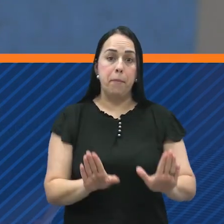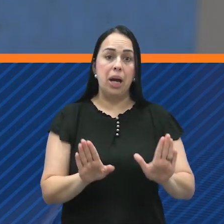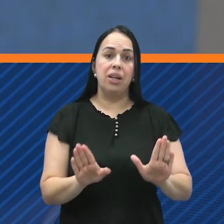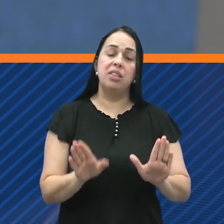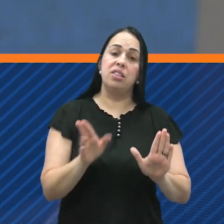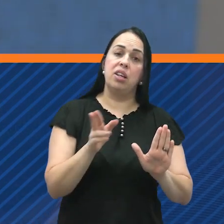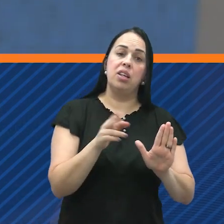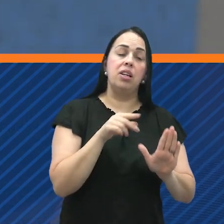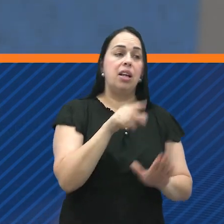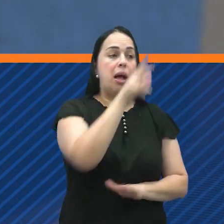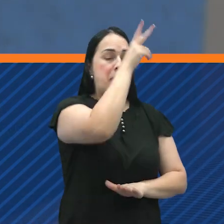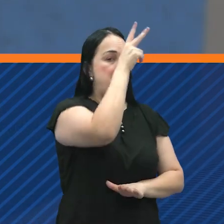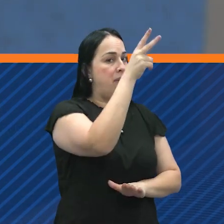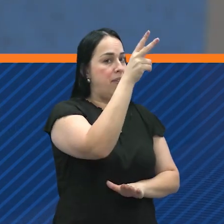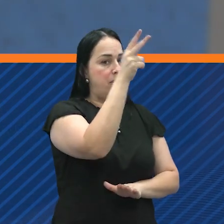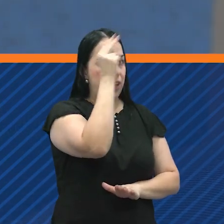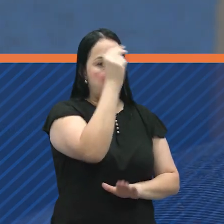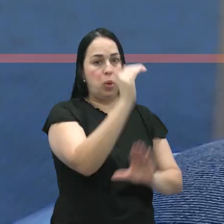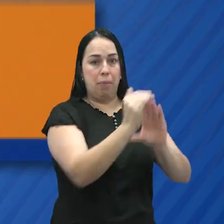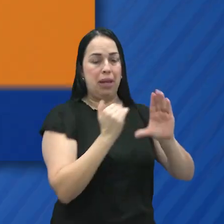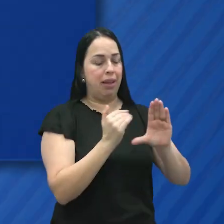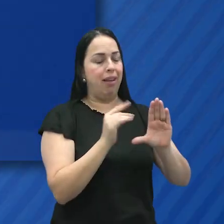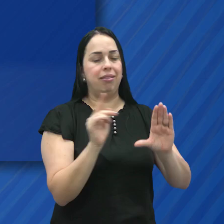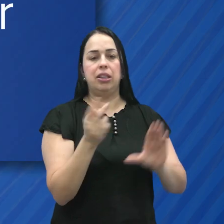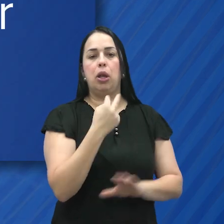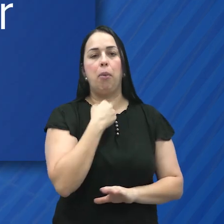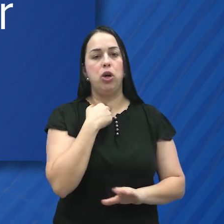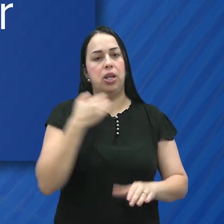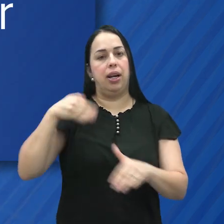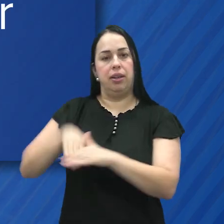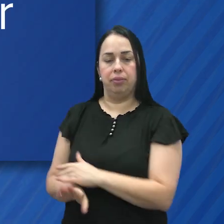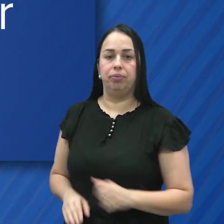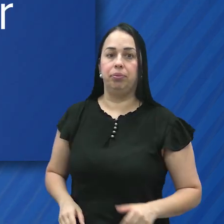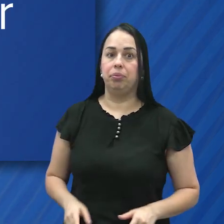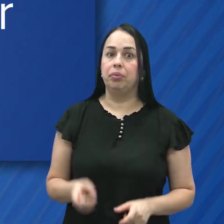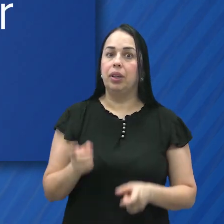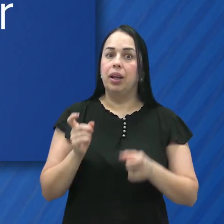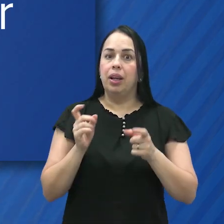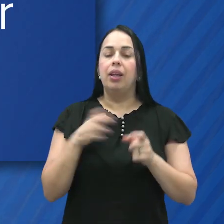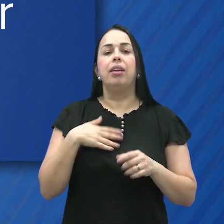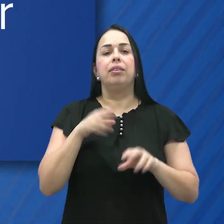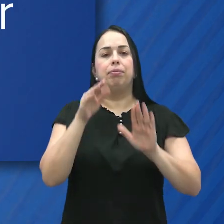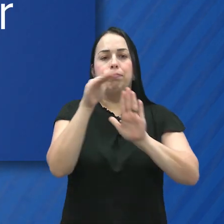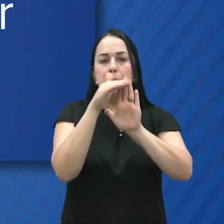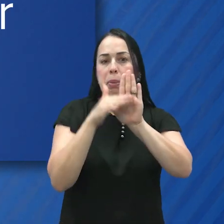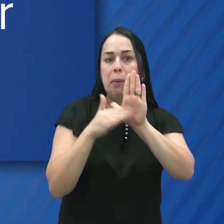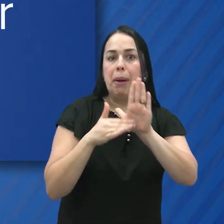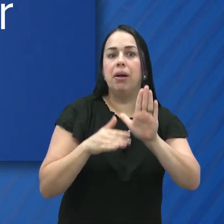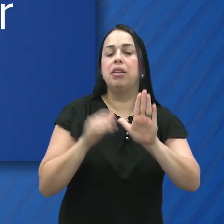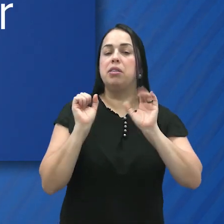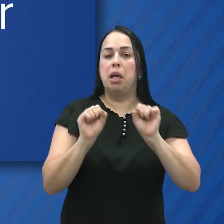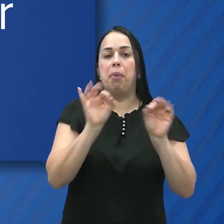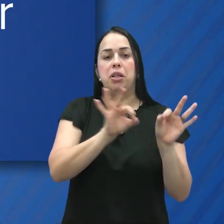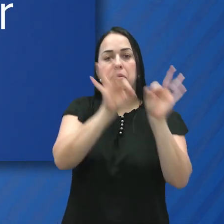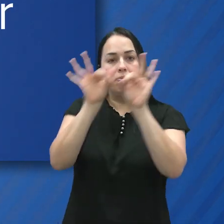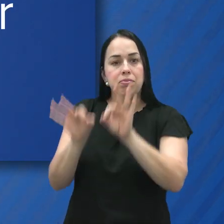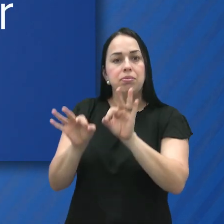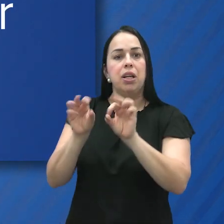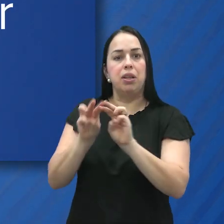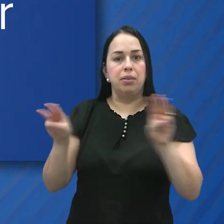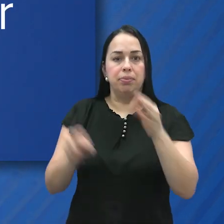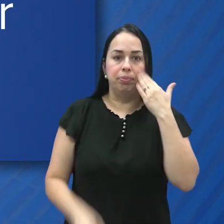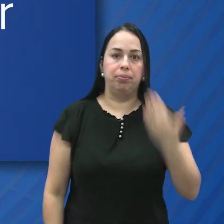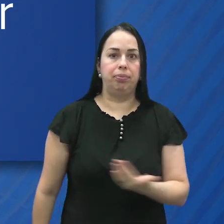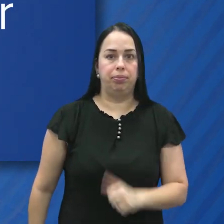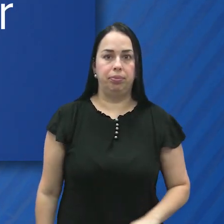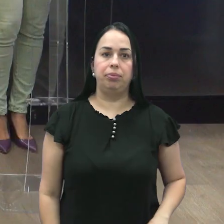para matérias do Poder Executivo. A pauta completa você confere no nosso site, no ícone Pauta